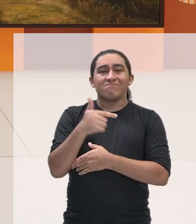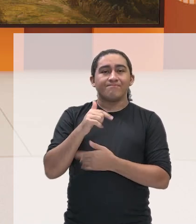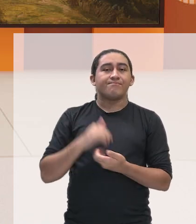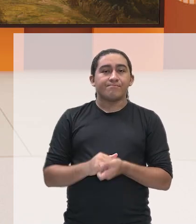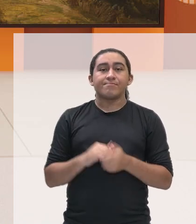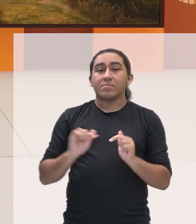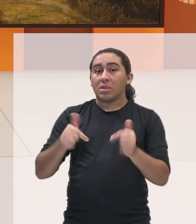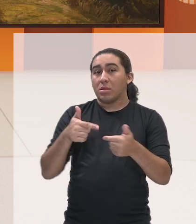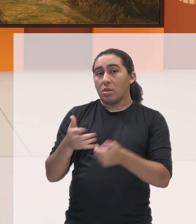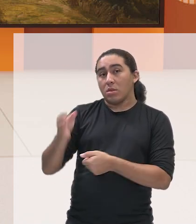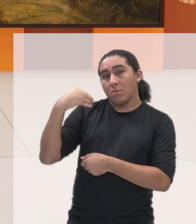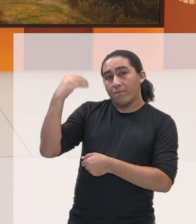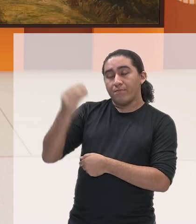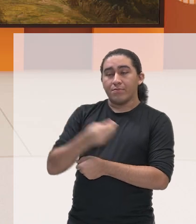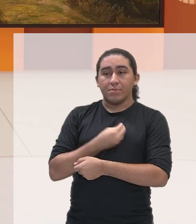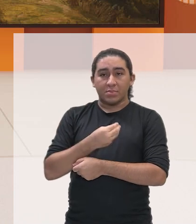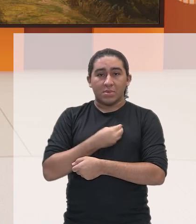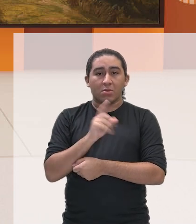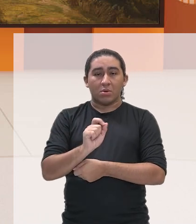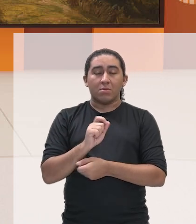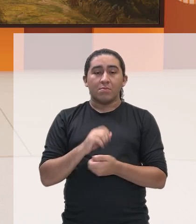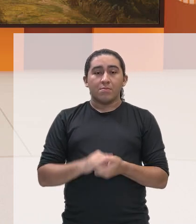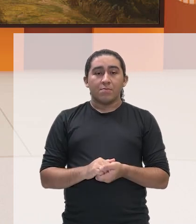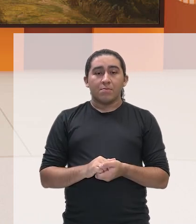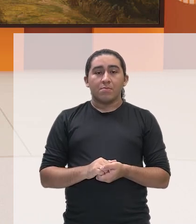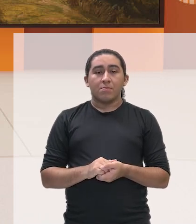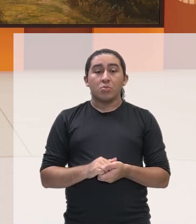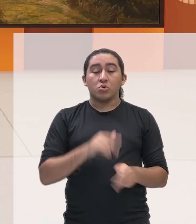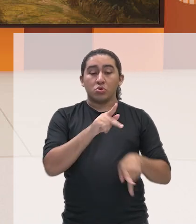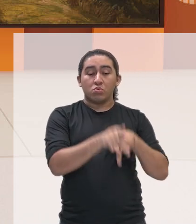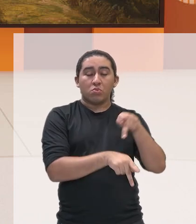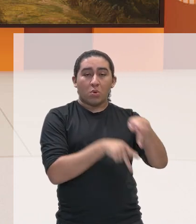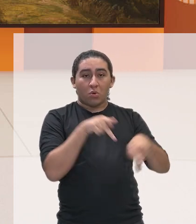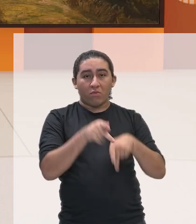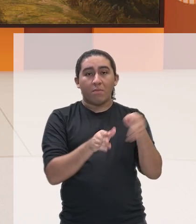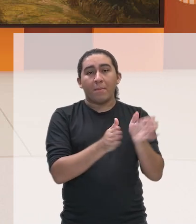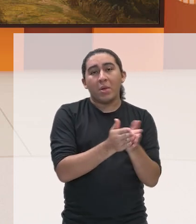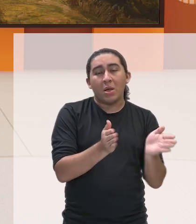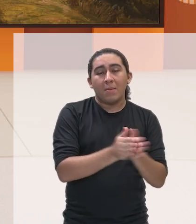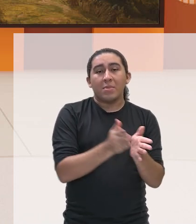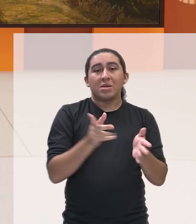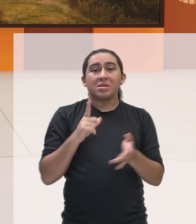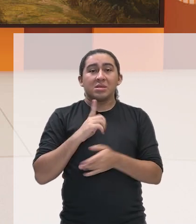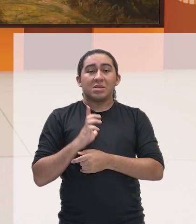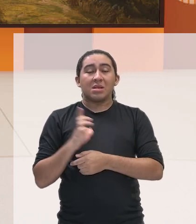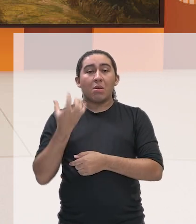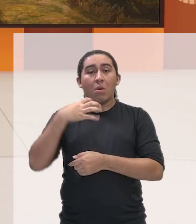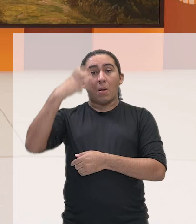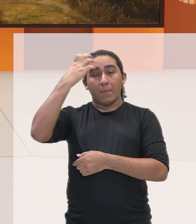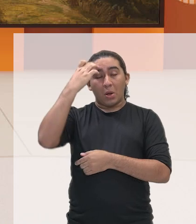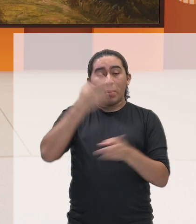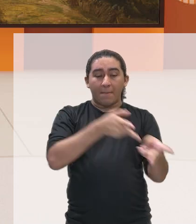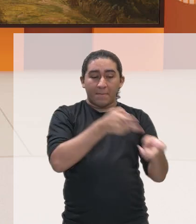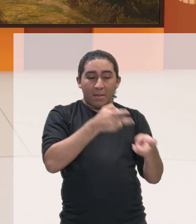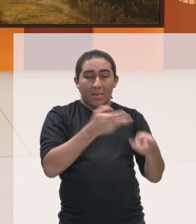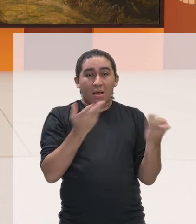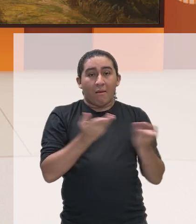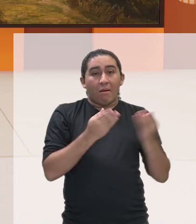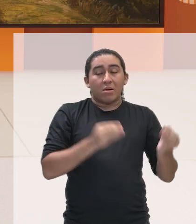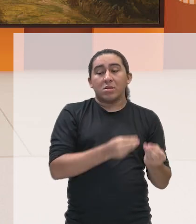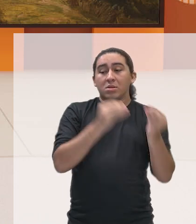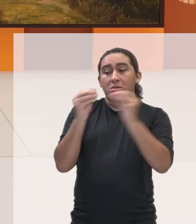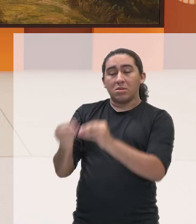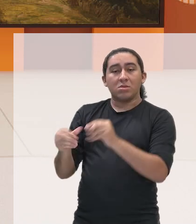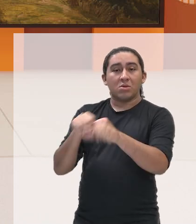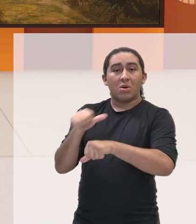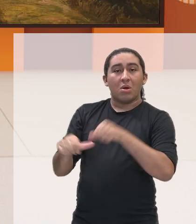prática, deixou-se os pobres deixaram de ser explorados pelos nobres, né, e passaram agora a ser